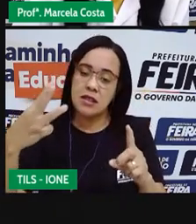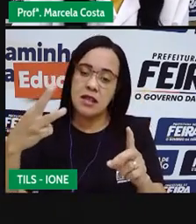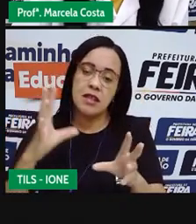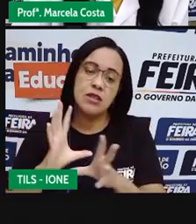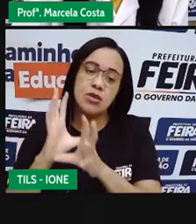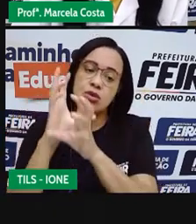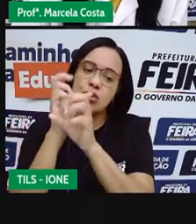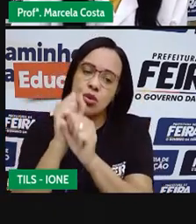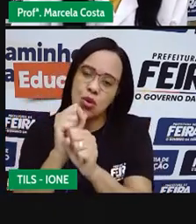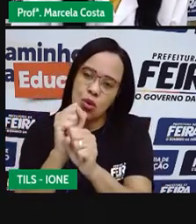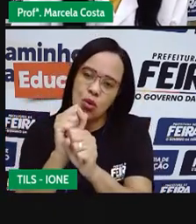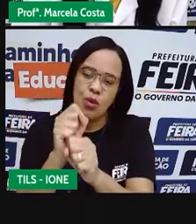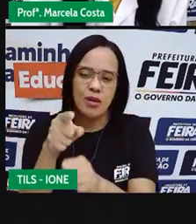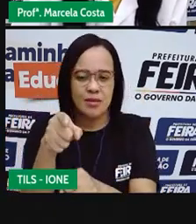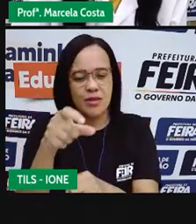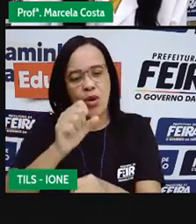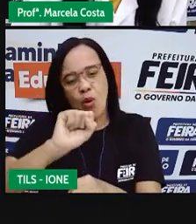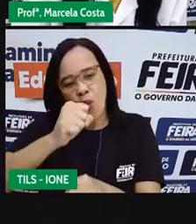8